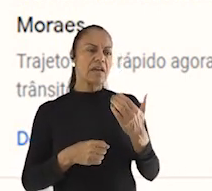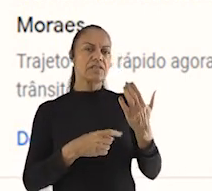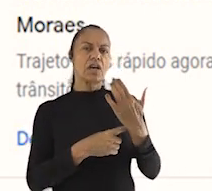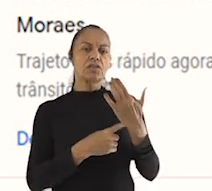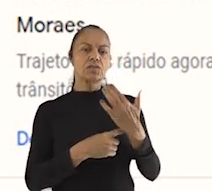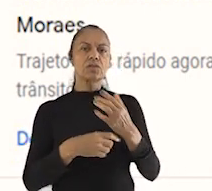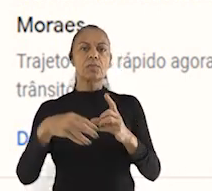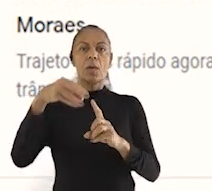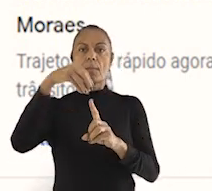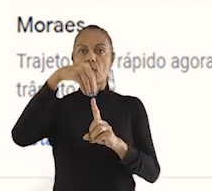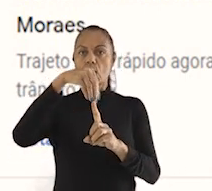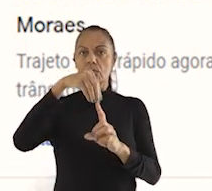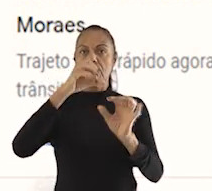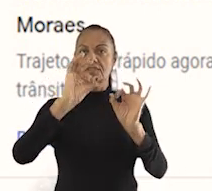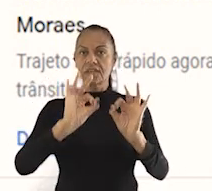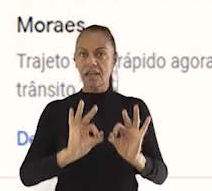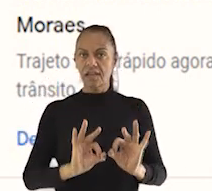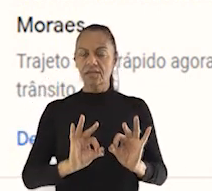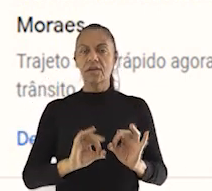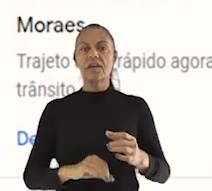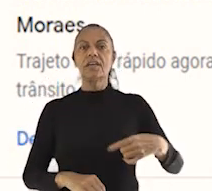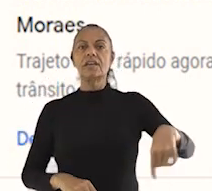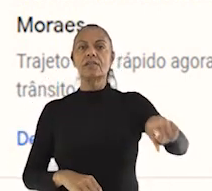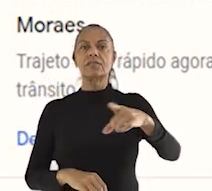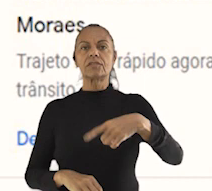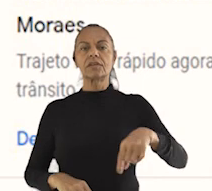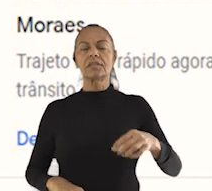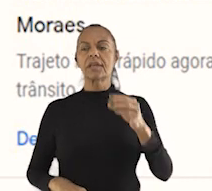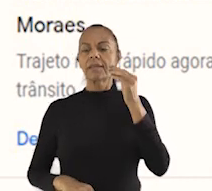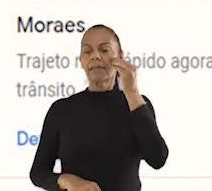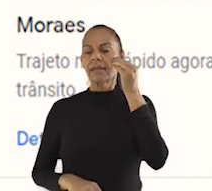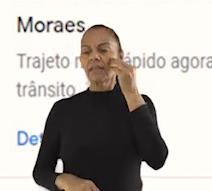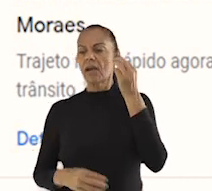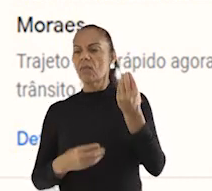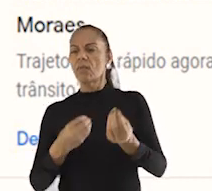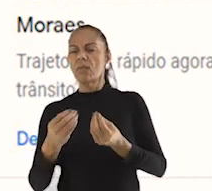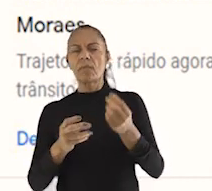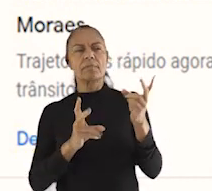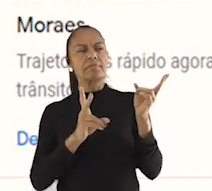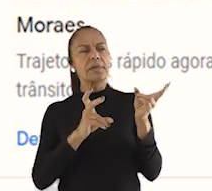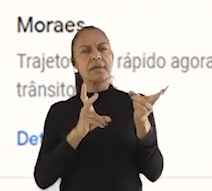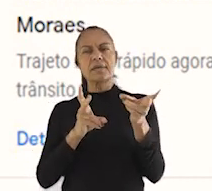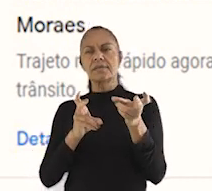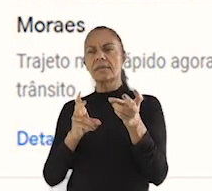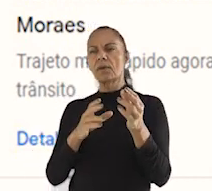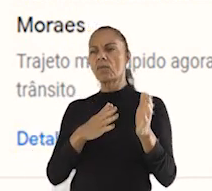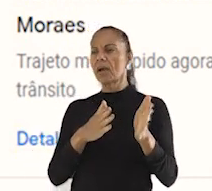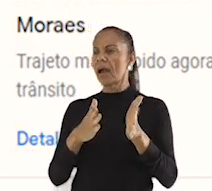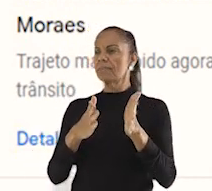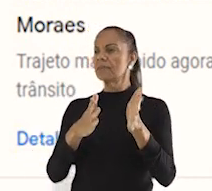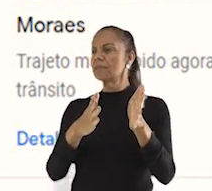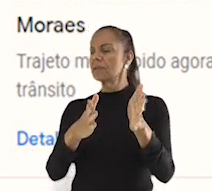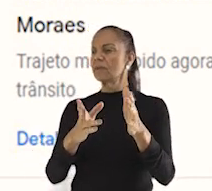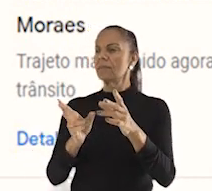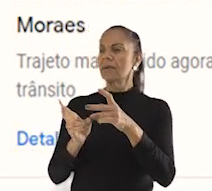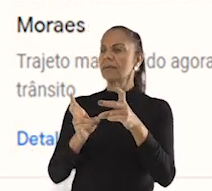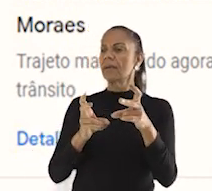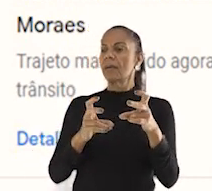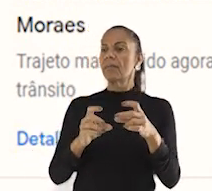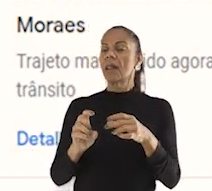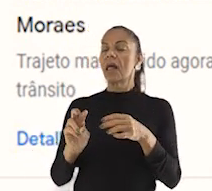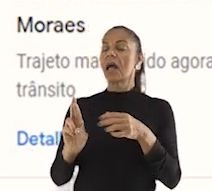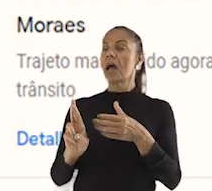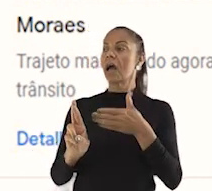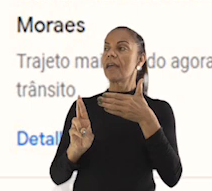é melhor pedir ajuda para descer no ponto certo. E tentar você mesmo identificar alguns pontos de referência